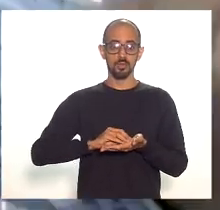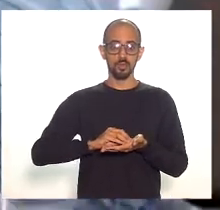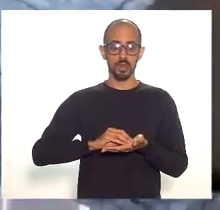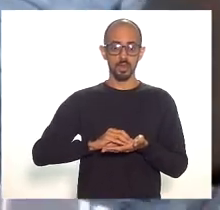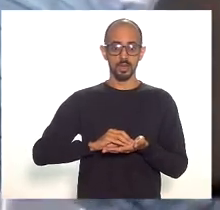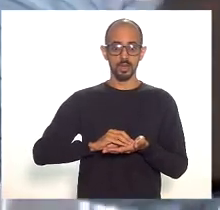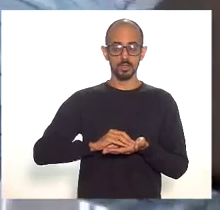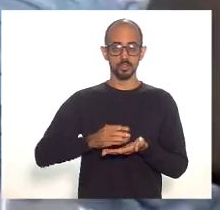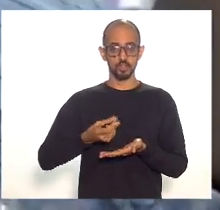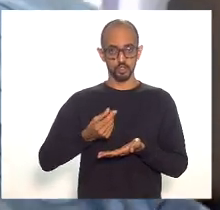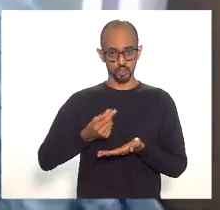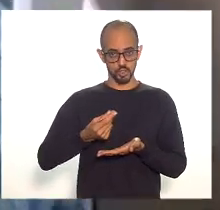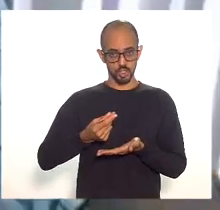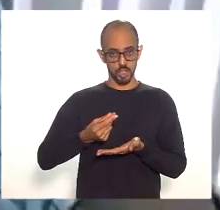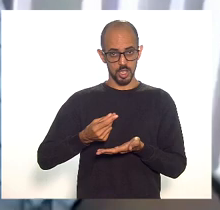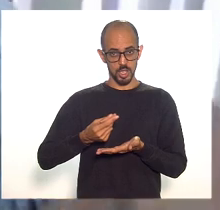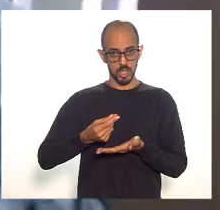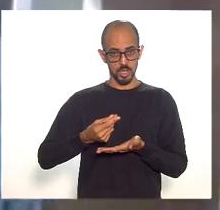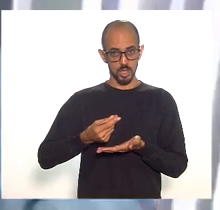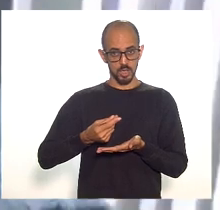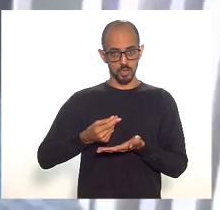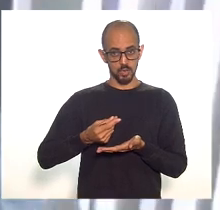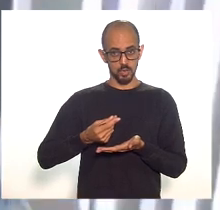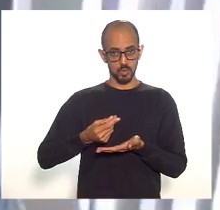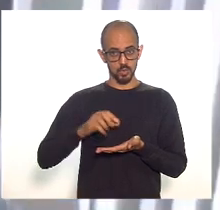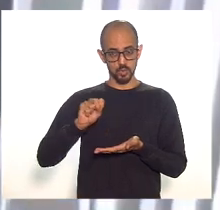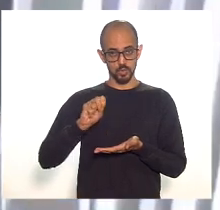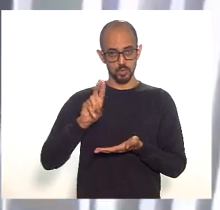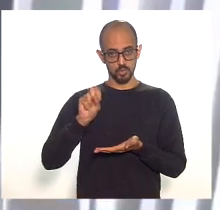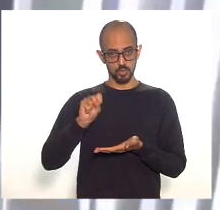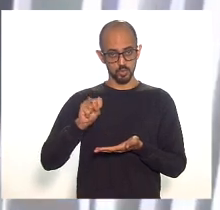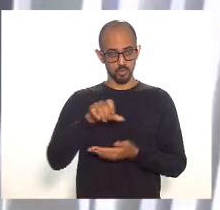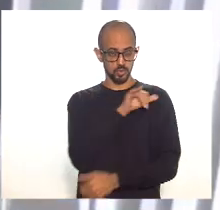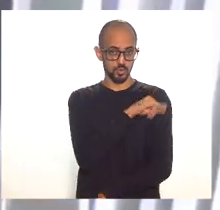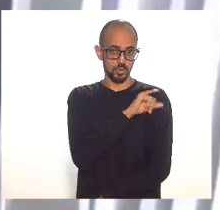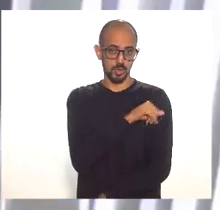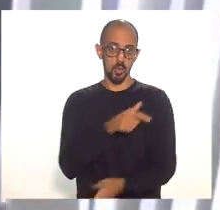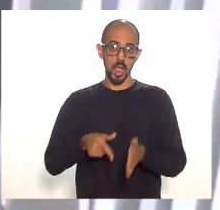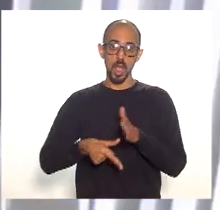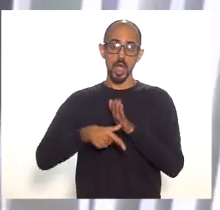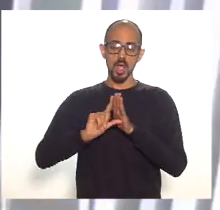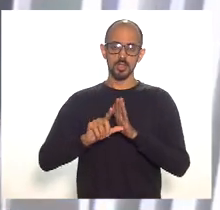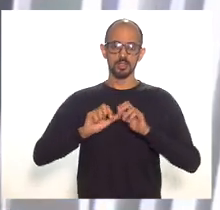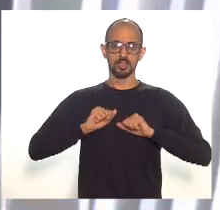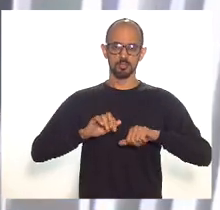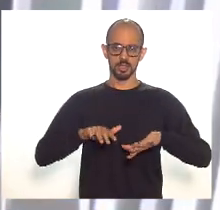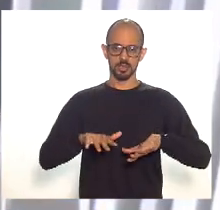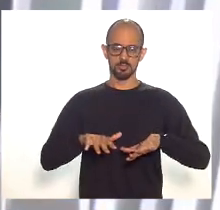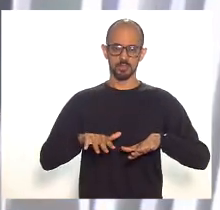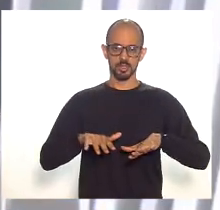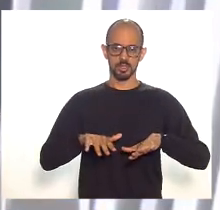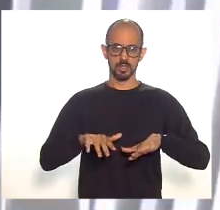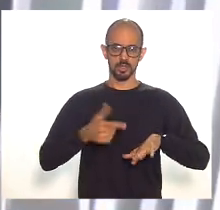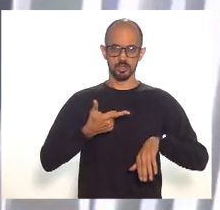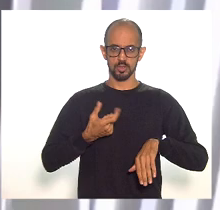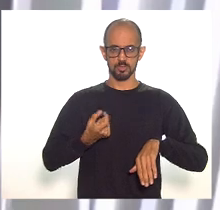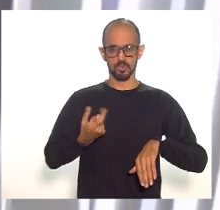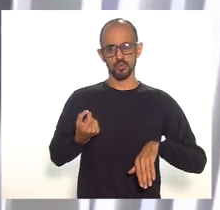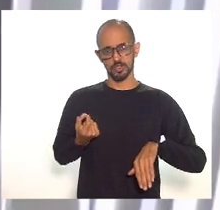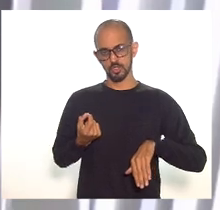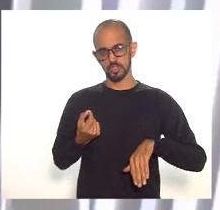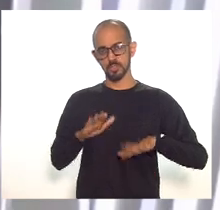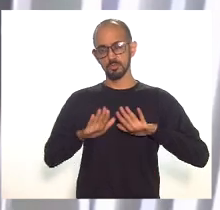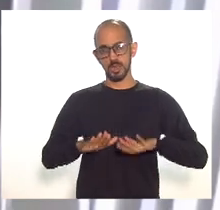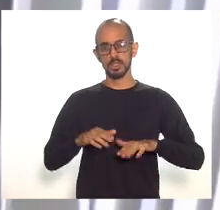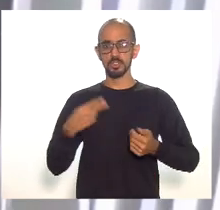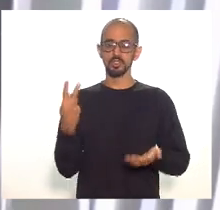federais, de leitos SUS, perdão, no Rio de Janeiro, antes mesmo da pandemia, que é a pandemia de 2020, mas isso já vinha